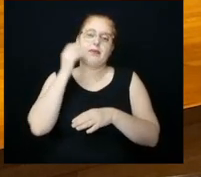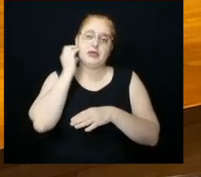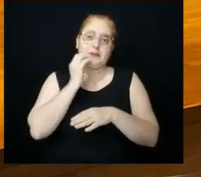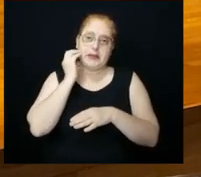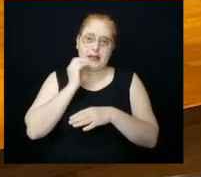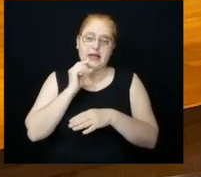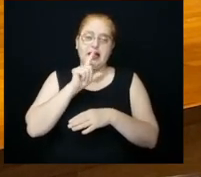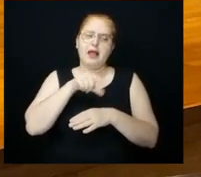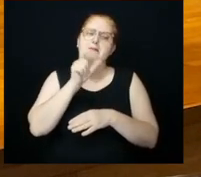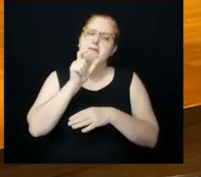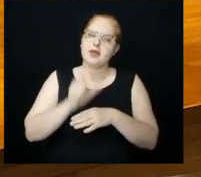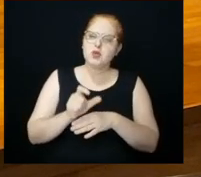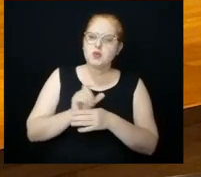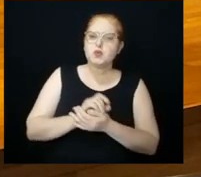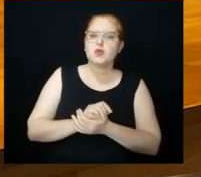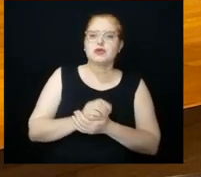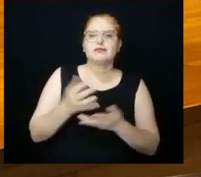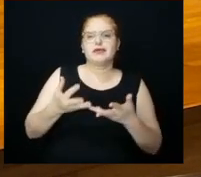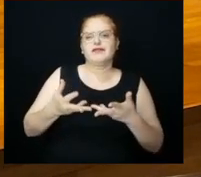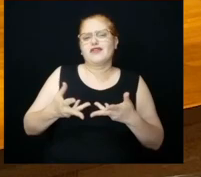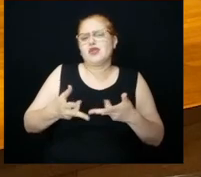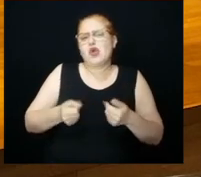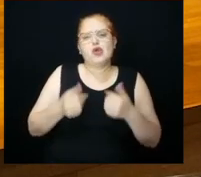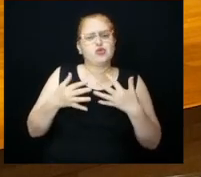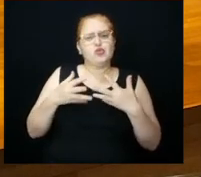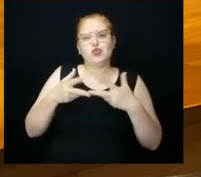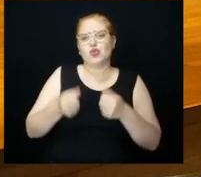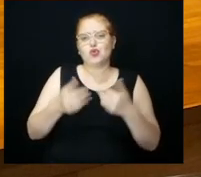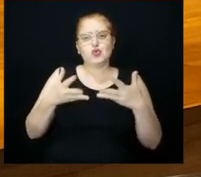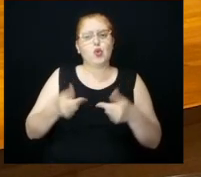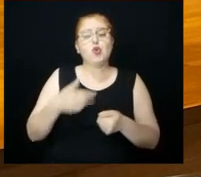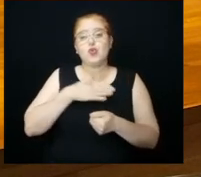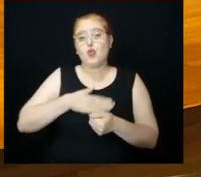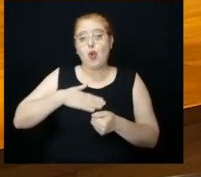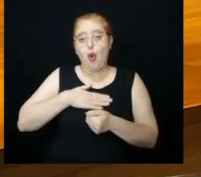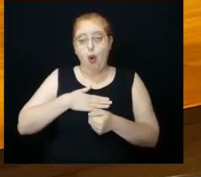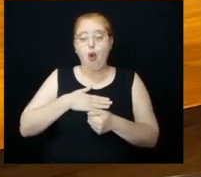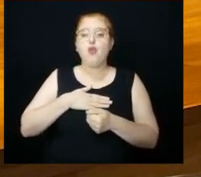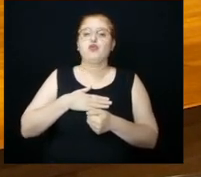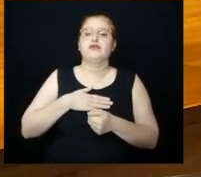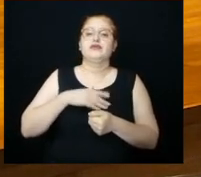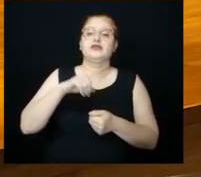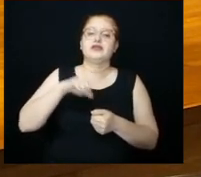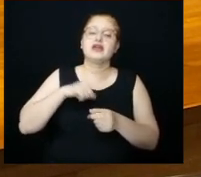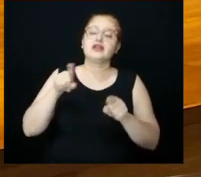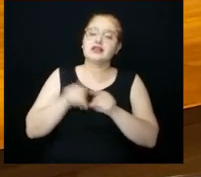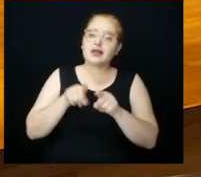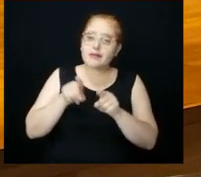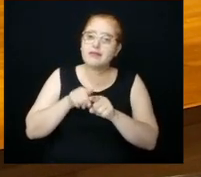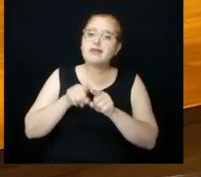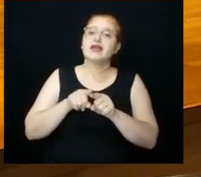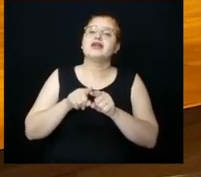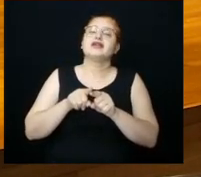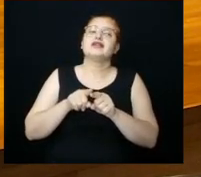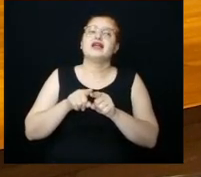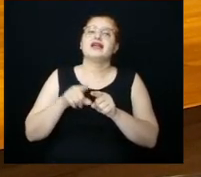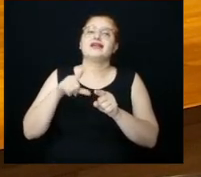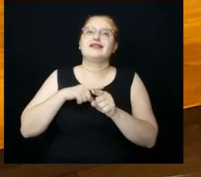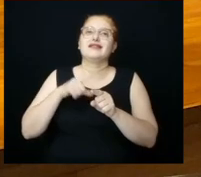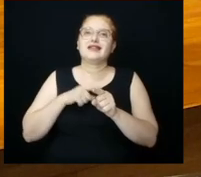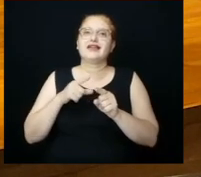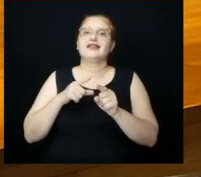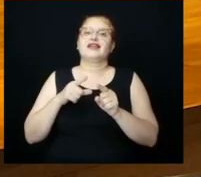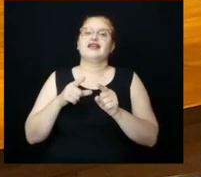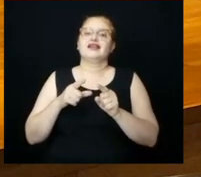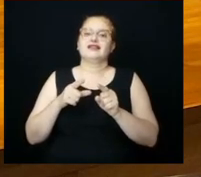pessoa que é maravilhosa para todos, que todos gostam. Então, aqui ele vai trazer esse conflito cultural